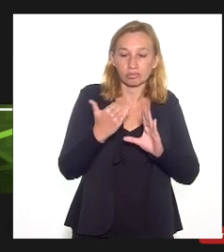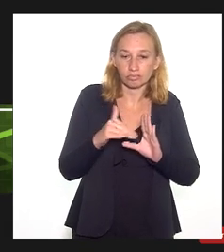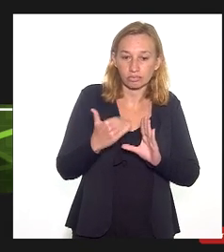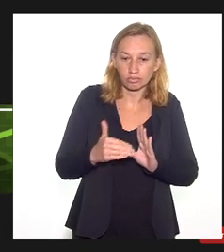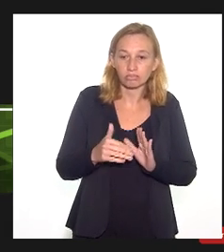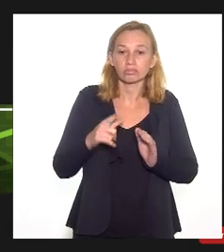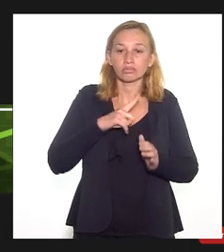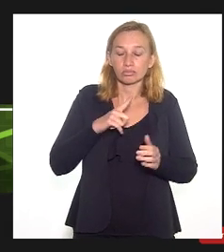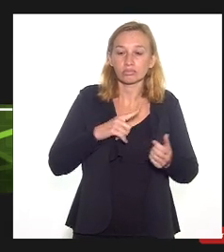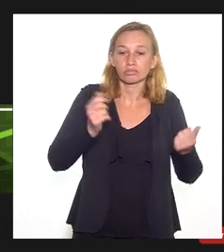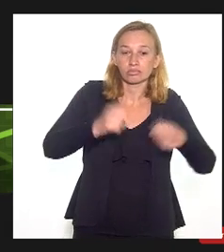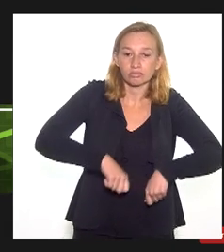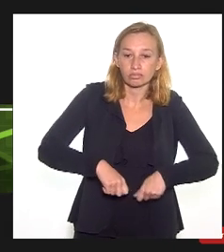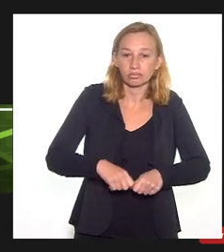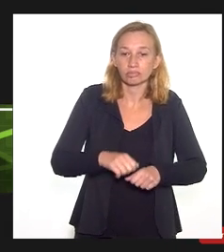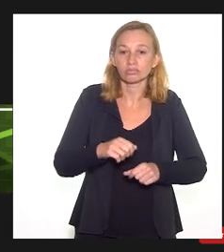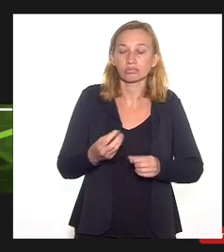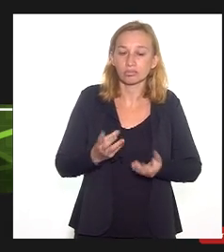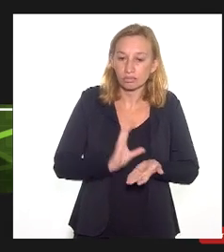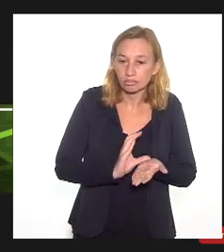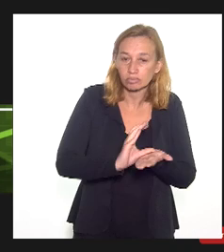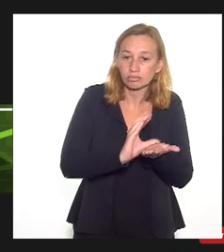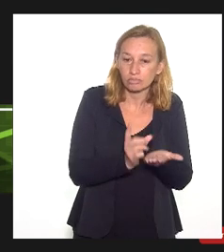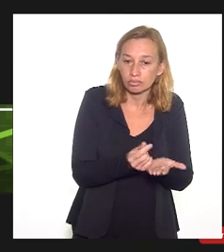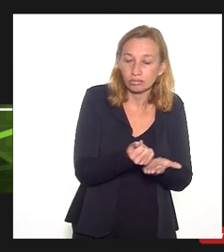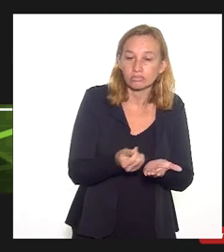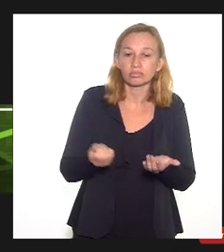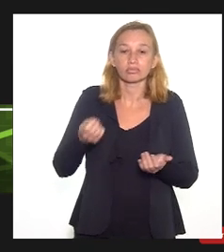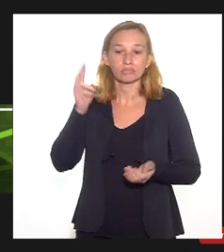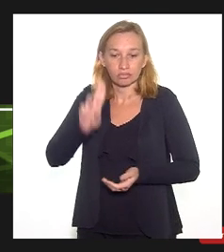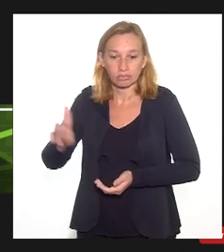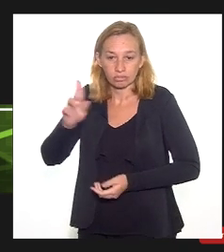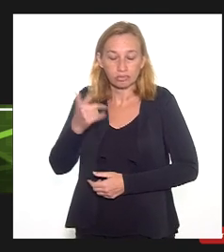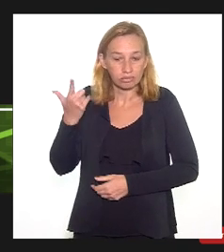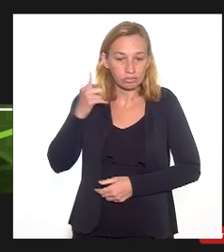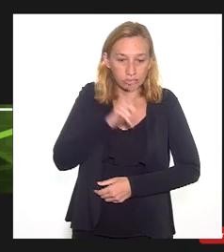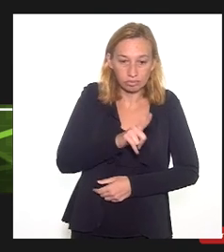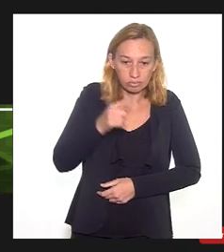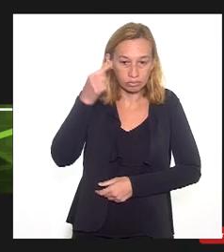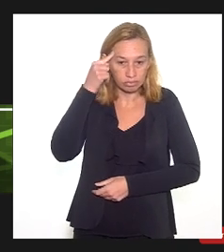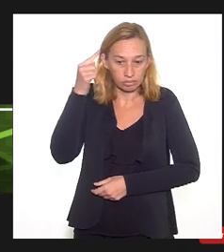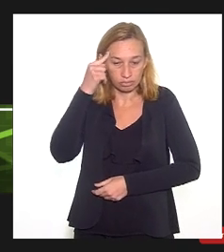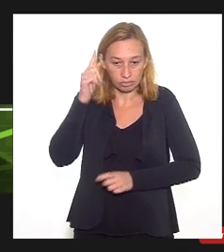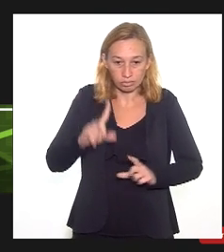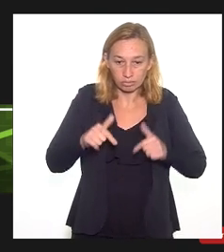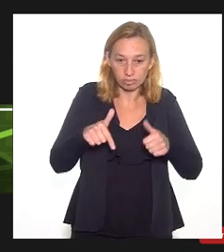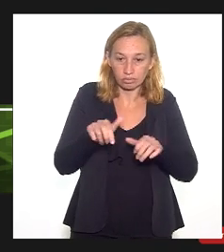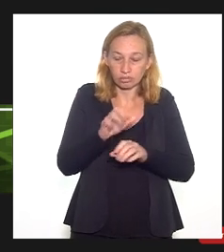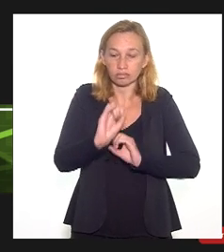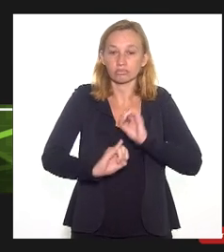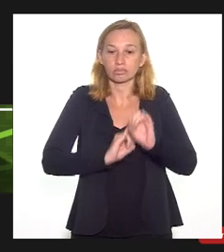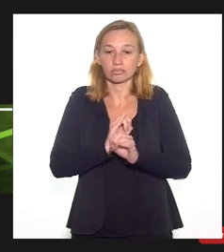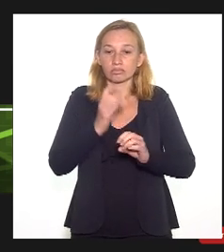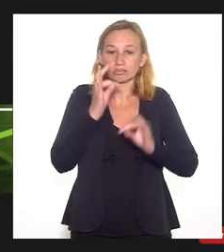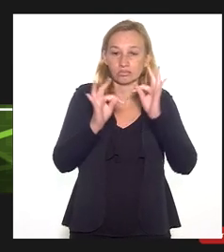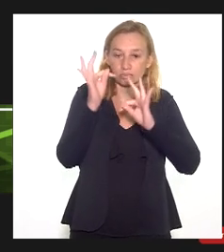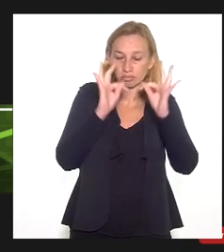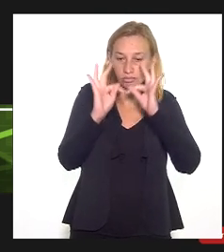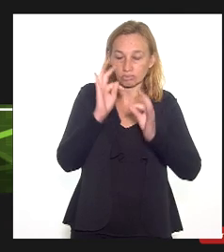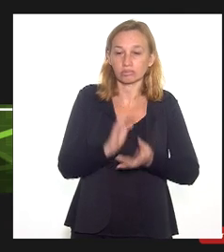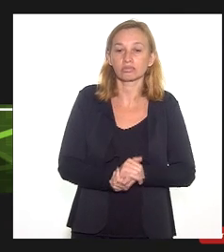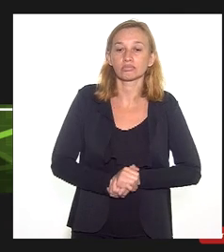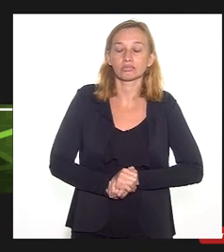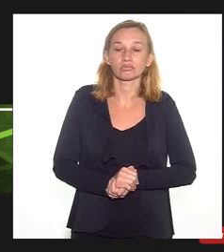que haja capacidade de investimento para que a universidade consiga pensar a automatização de muitos de seus processos internos